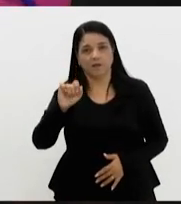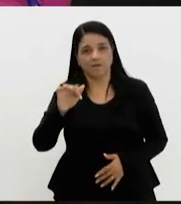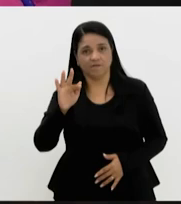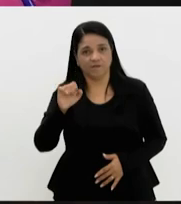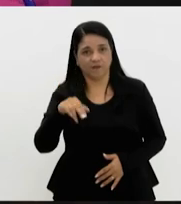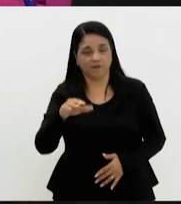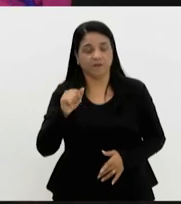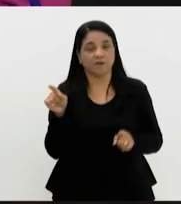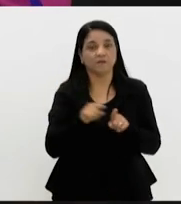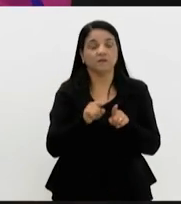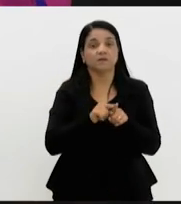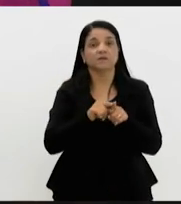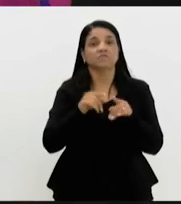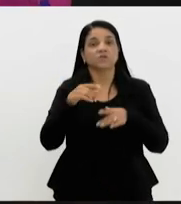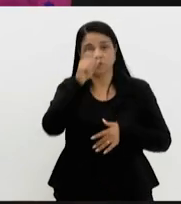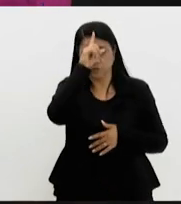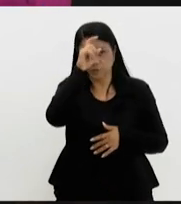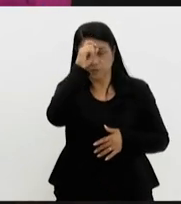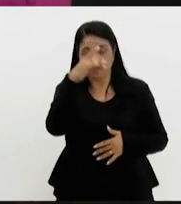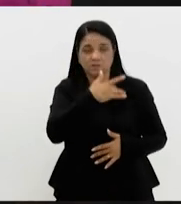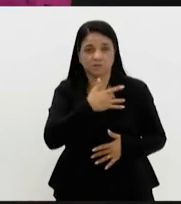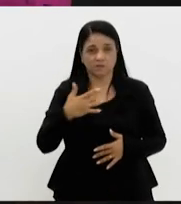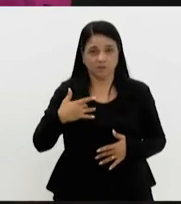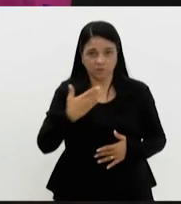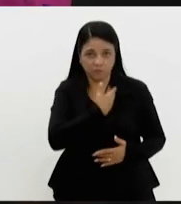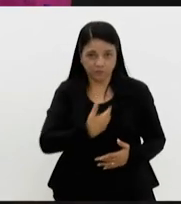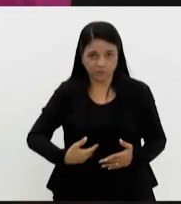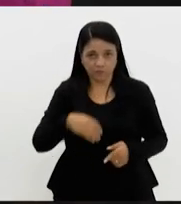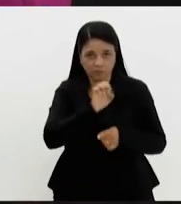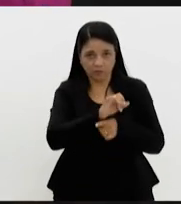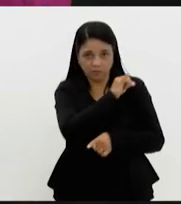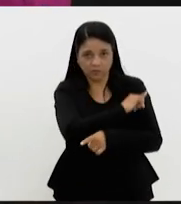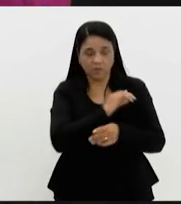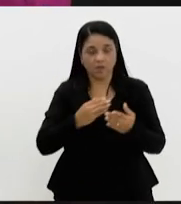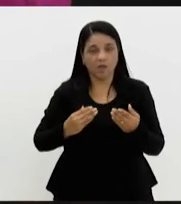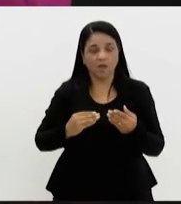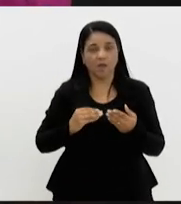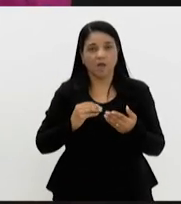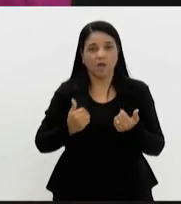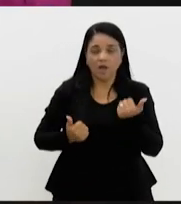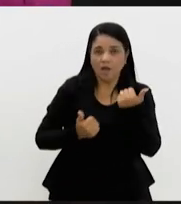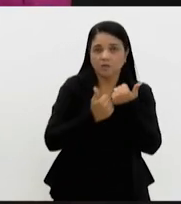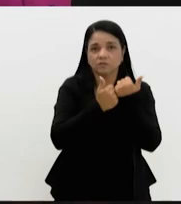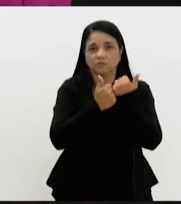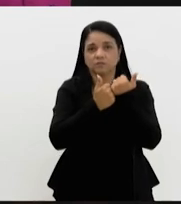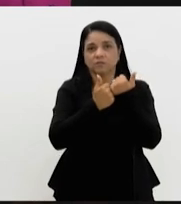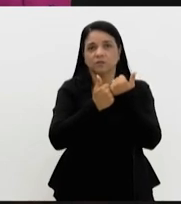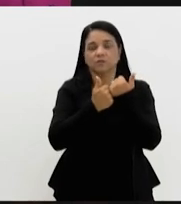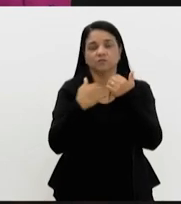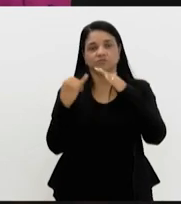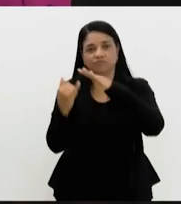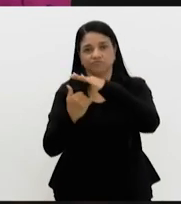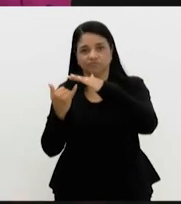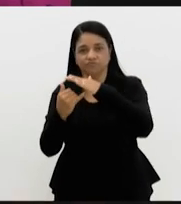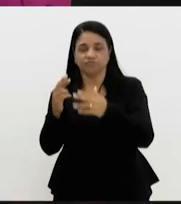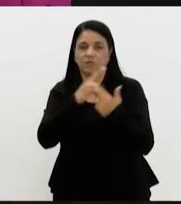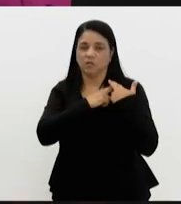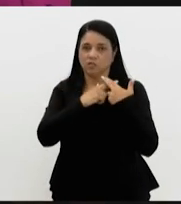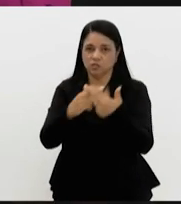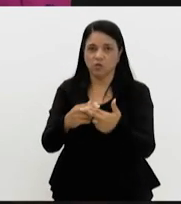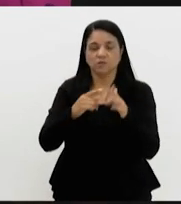demais instituições de saúde pública do Estado do Rio de Janeiro a receber auxílio de entidades civis, religiosas,